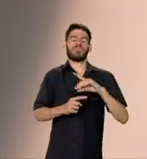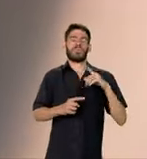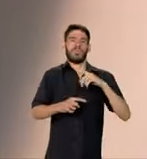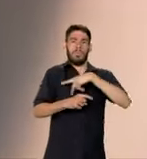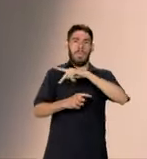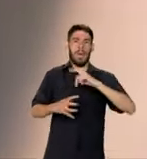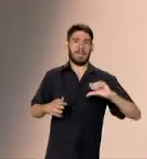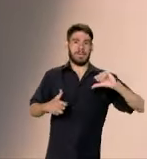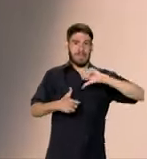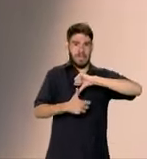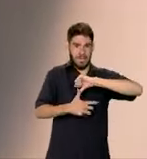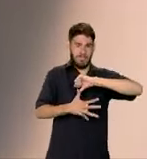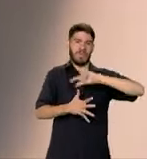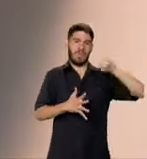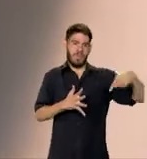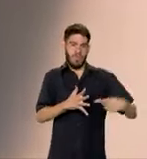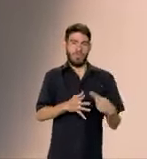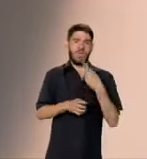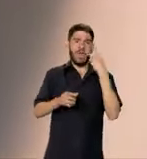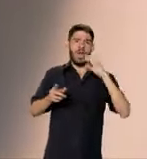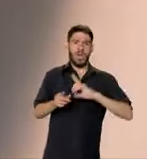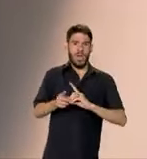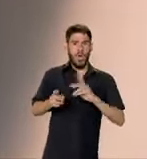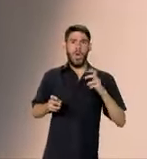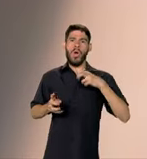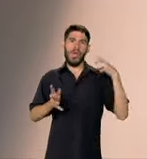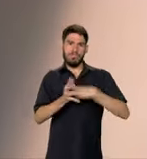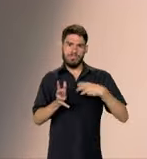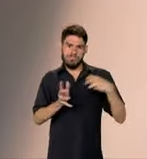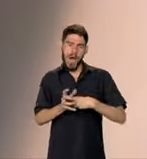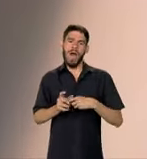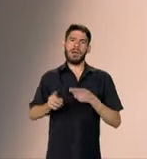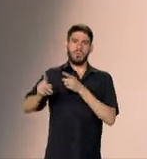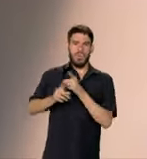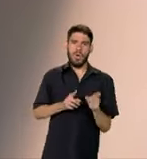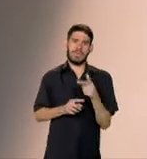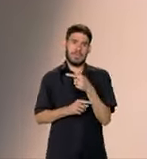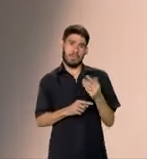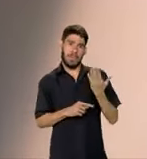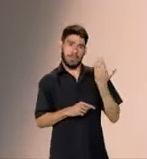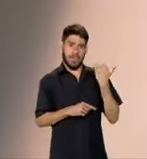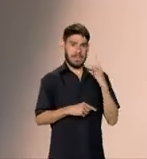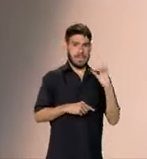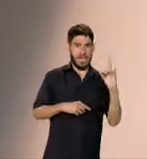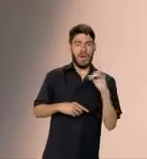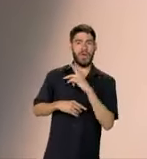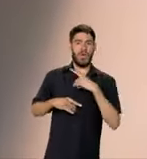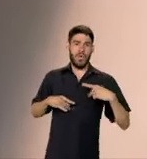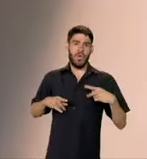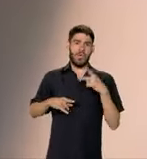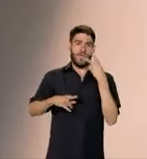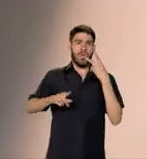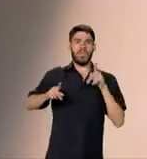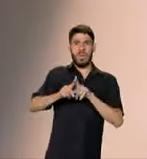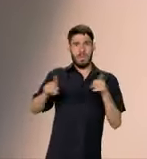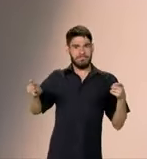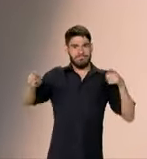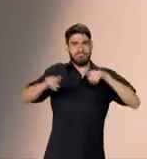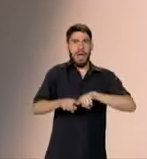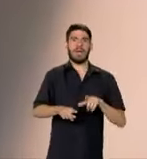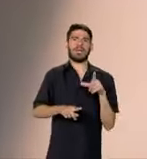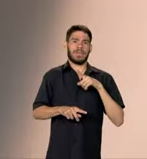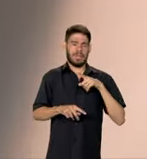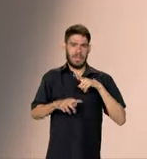democracia. Voltou a condenar a tentativa de golpe na Bolivia na última semana. Lula também destacou parcerias que